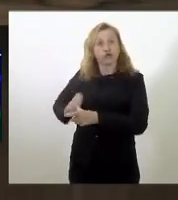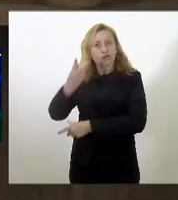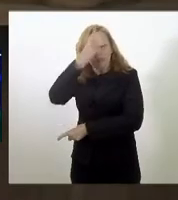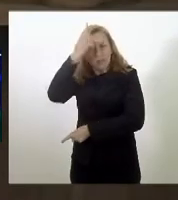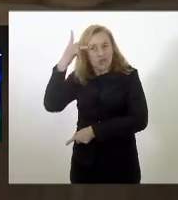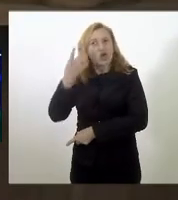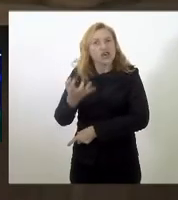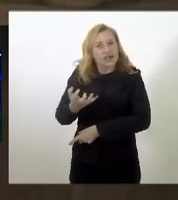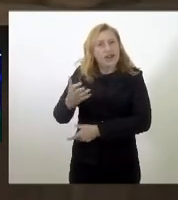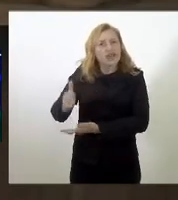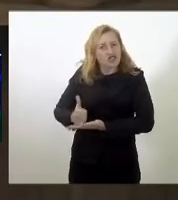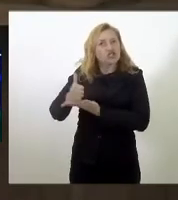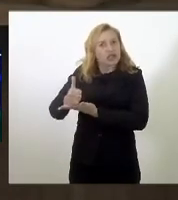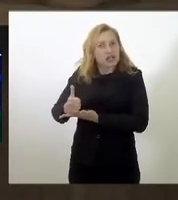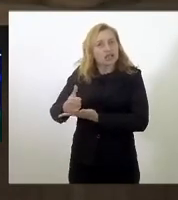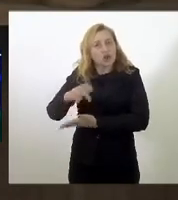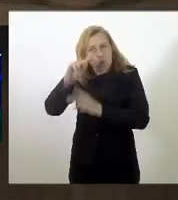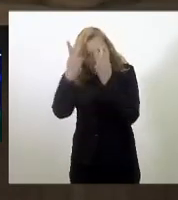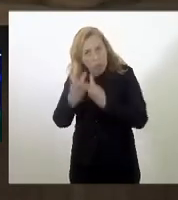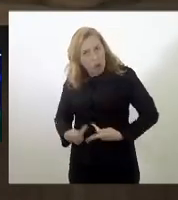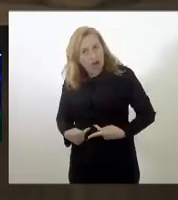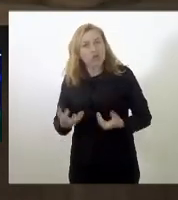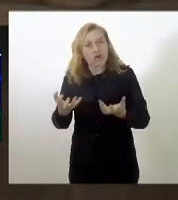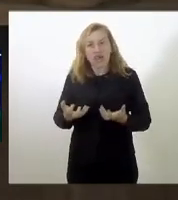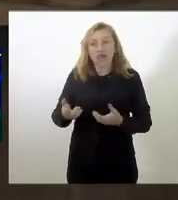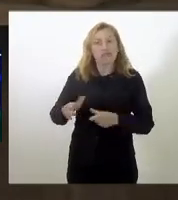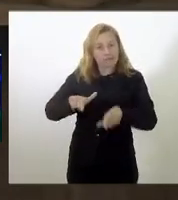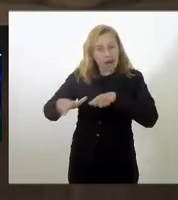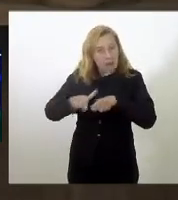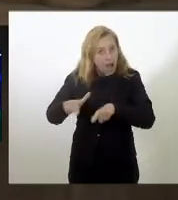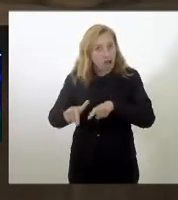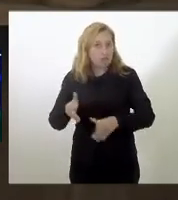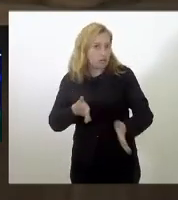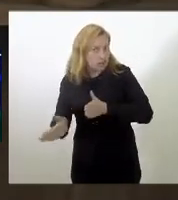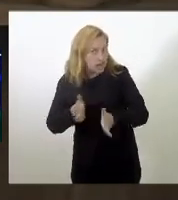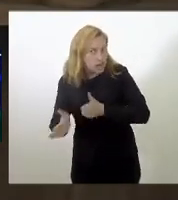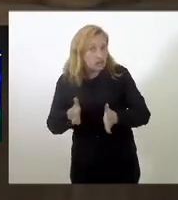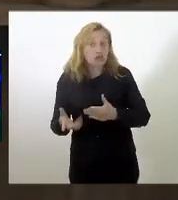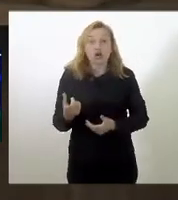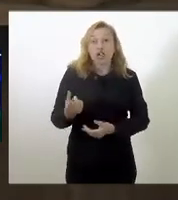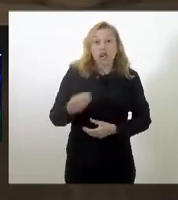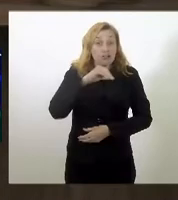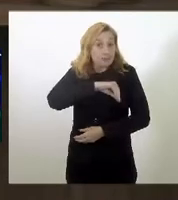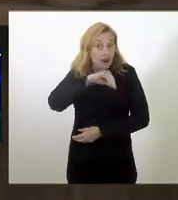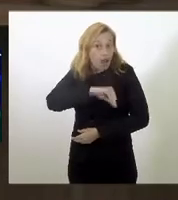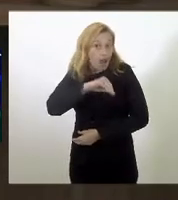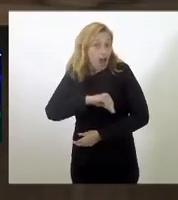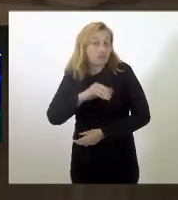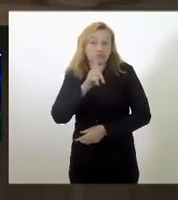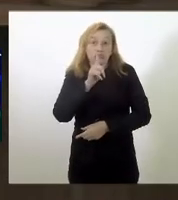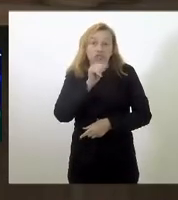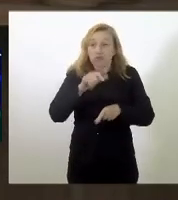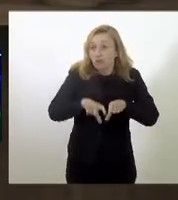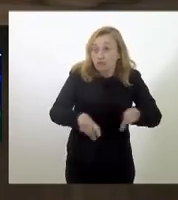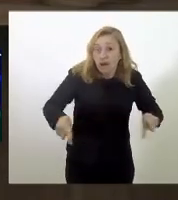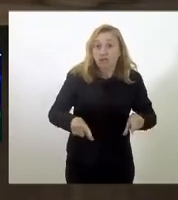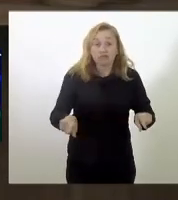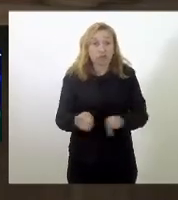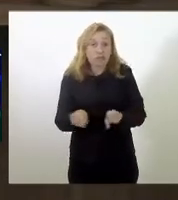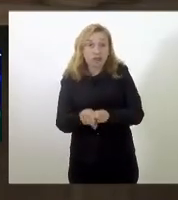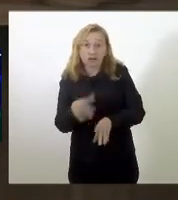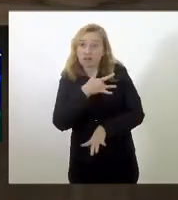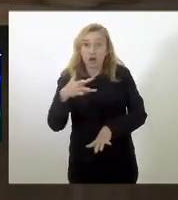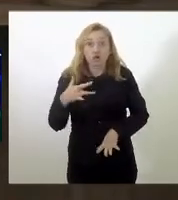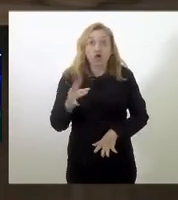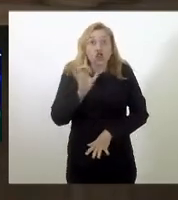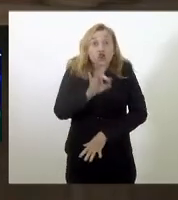querem dignidade humana, querem acesso a emprego, trabalho, renda, saneamento básico e saúde. Só para o